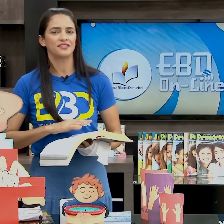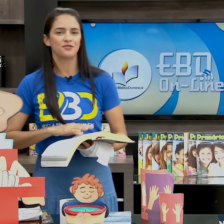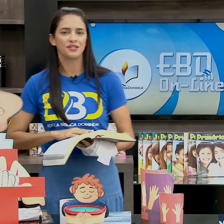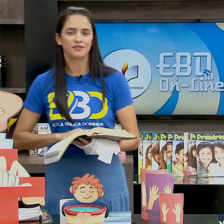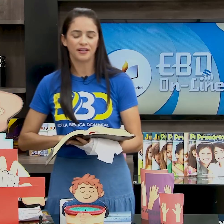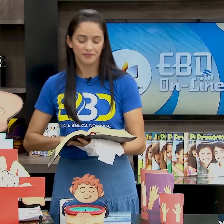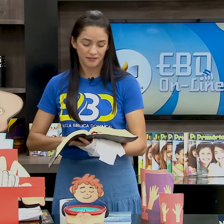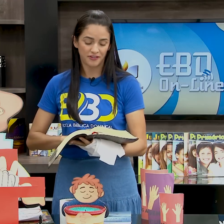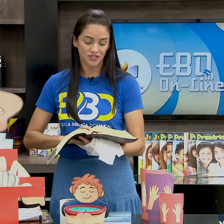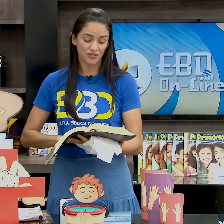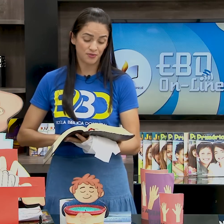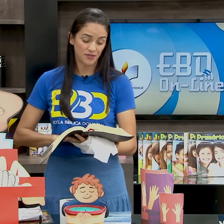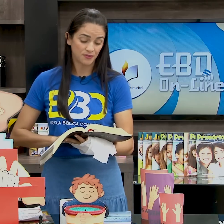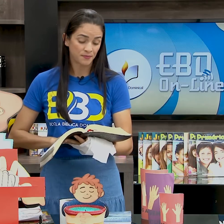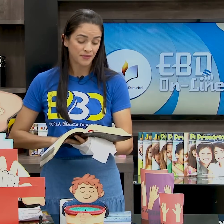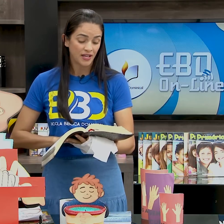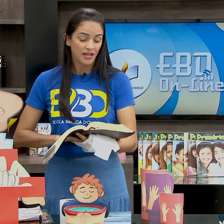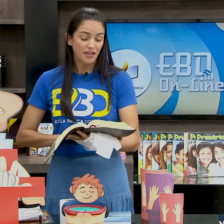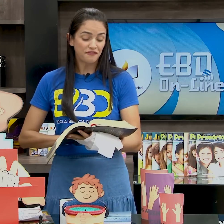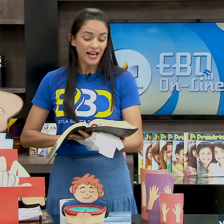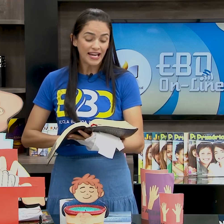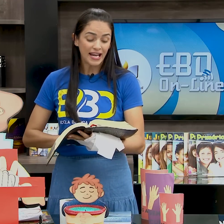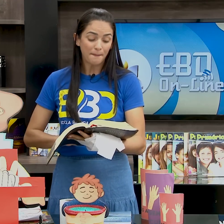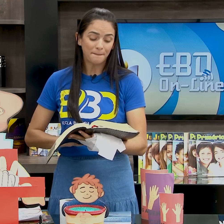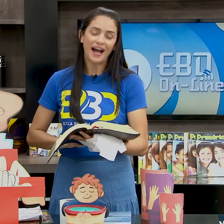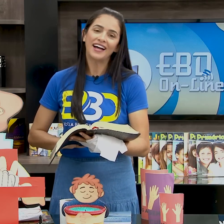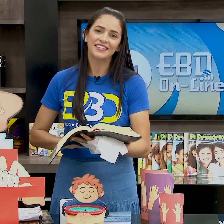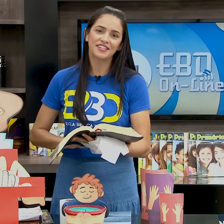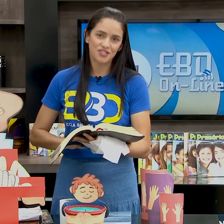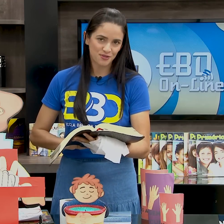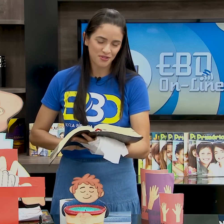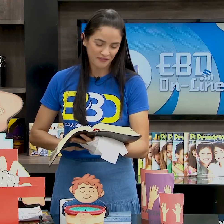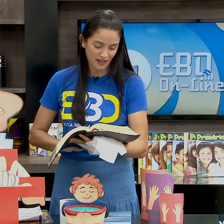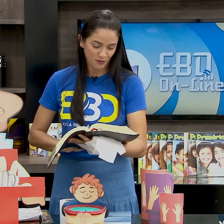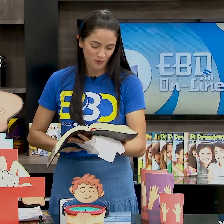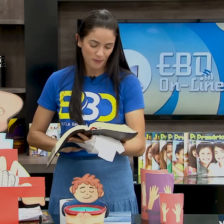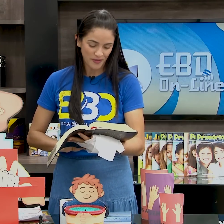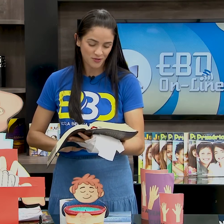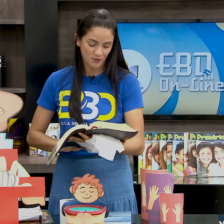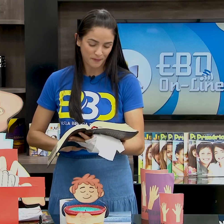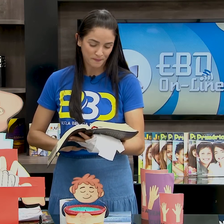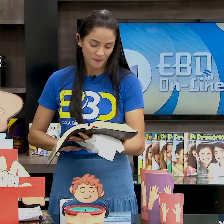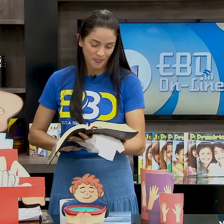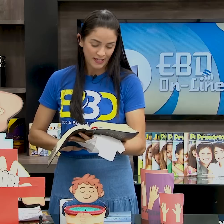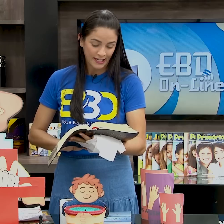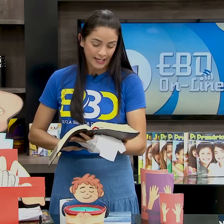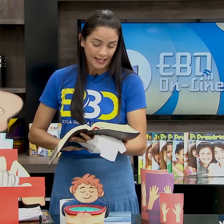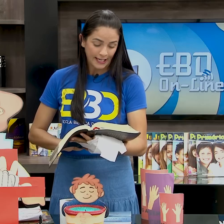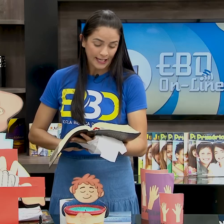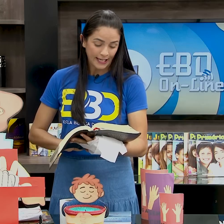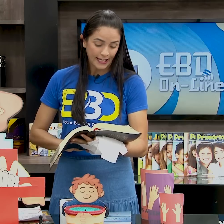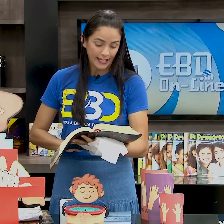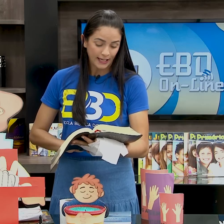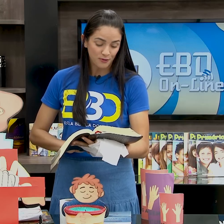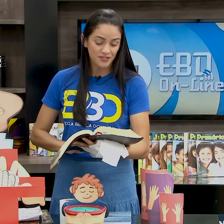sempre faz isso né enfatizo isso e vai ler a parte em que Jesus fala com uma pessoa